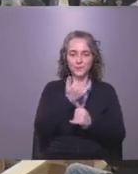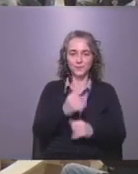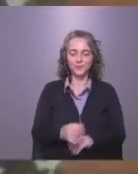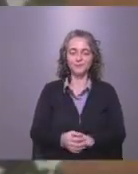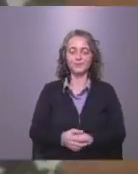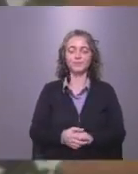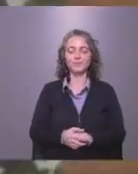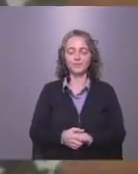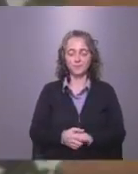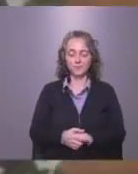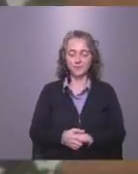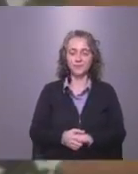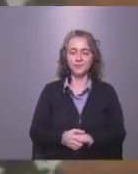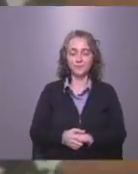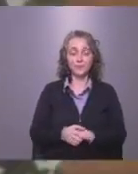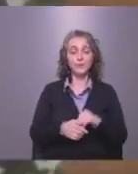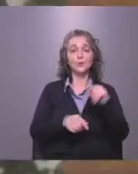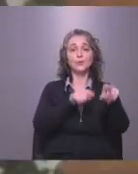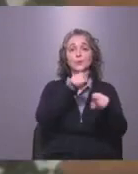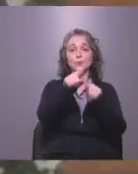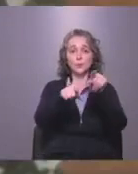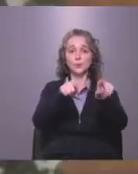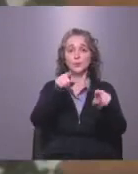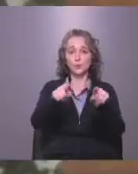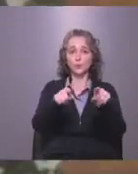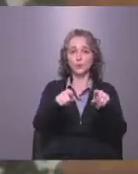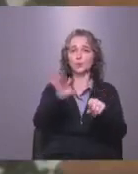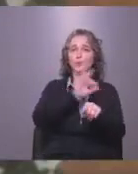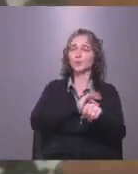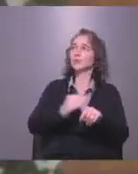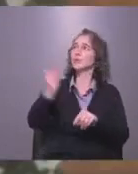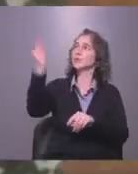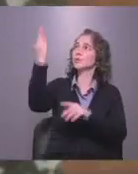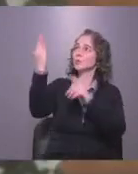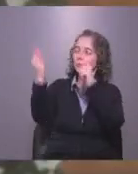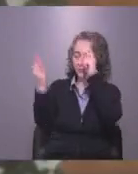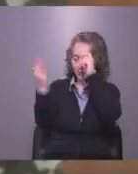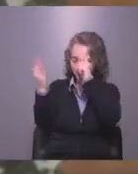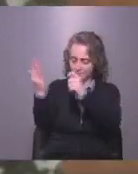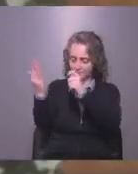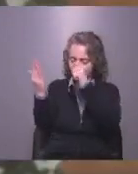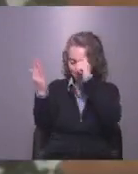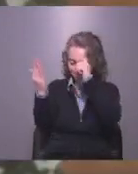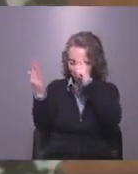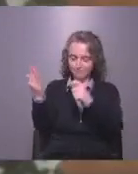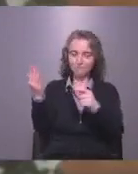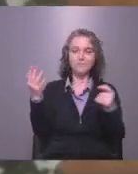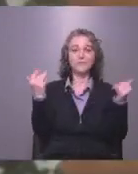de ti que temes, ó Senhor,